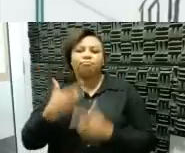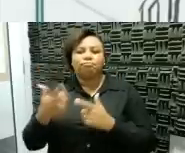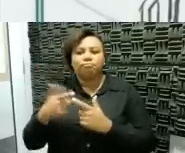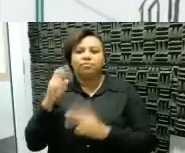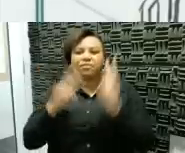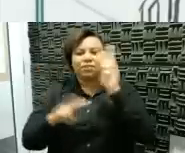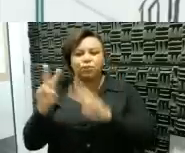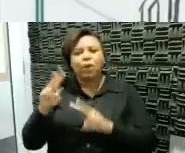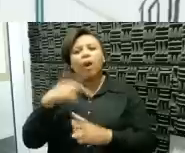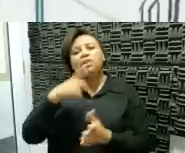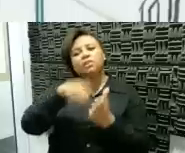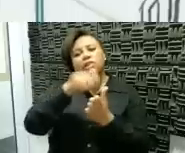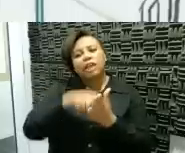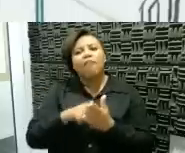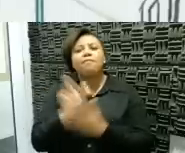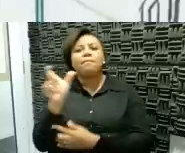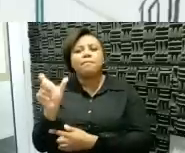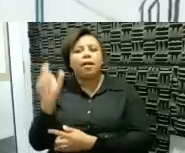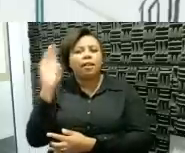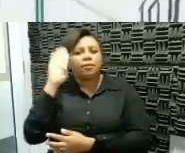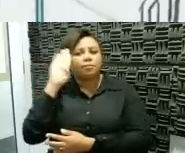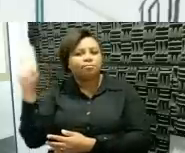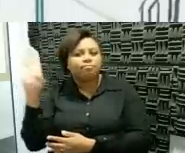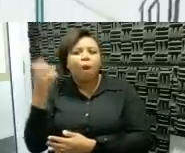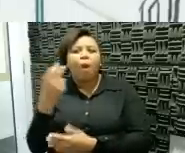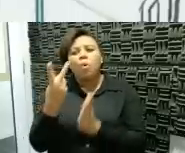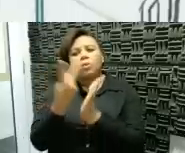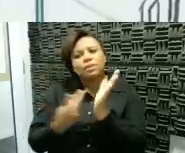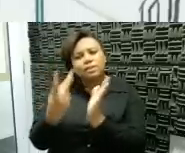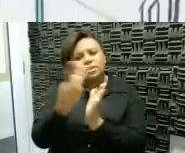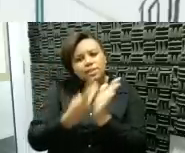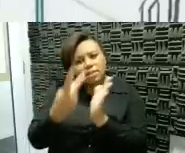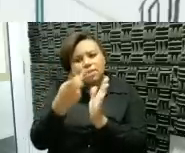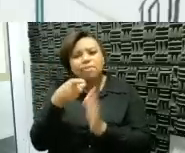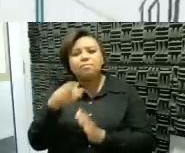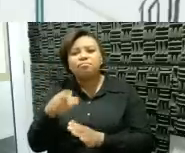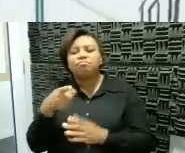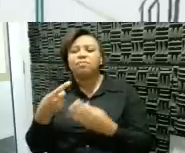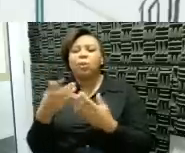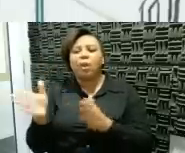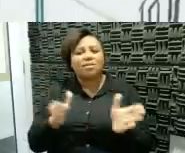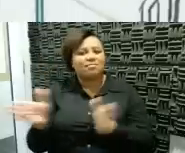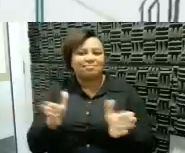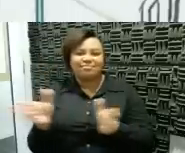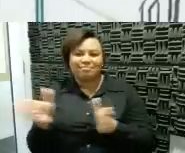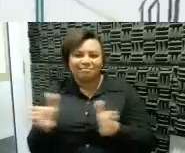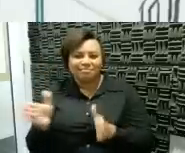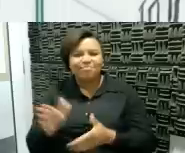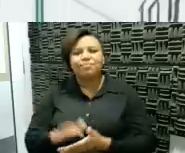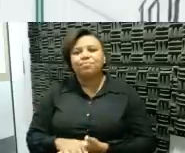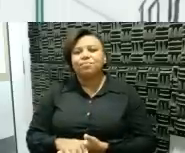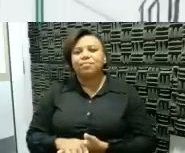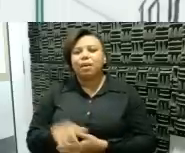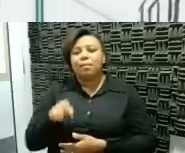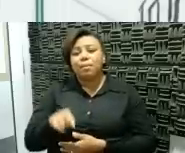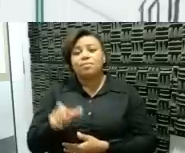palavras-chaves ou a gente desenha alguma coisa e isso acaba não sendo acessível né ã para essas pessoas